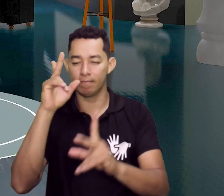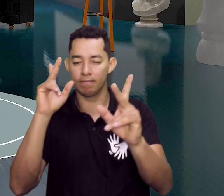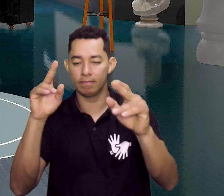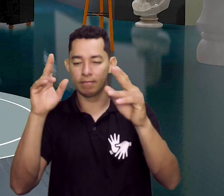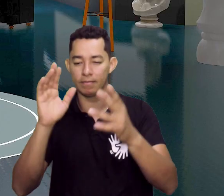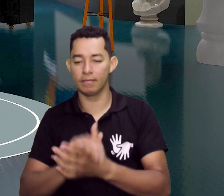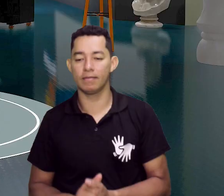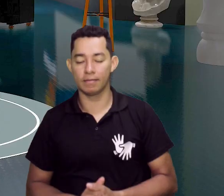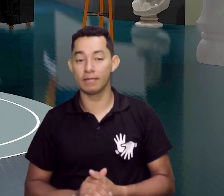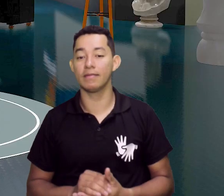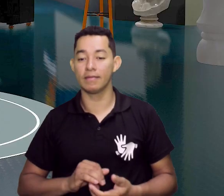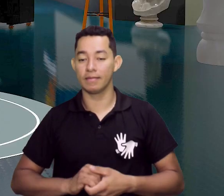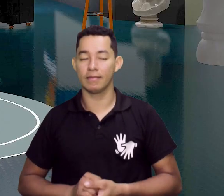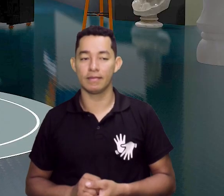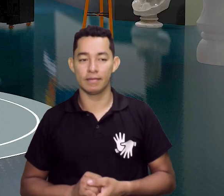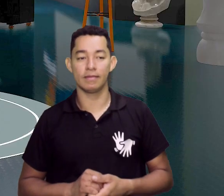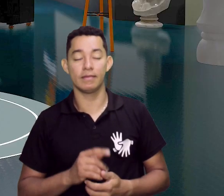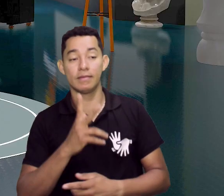o que parece igual.